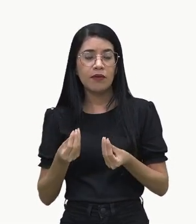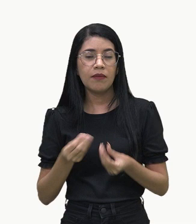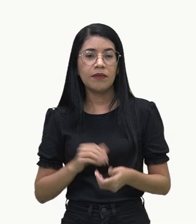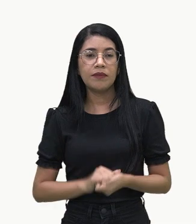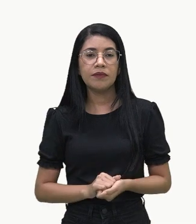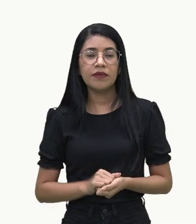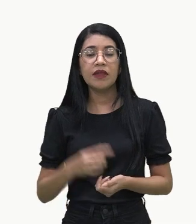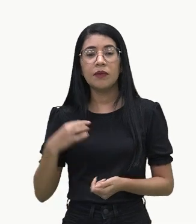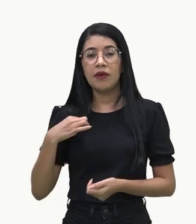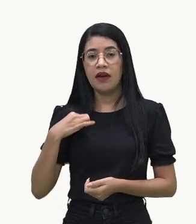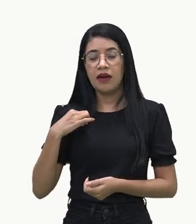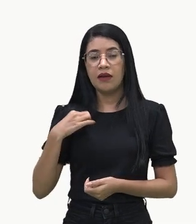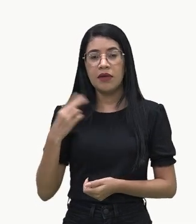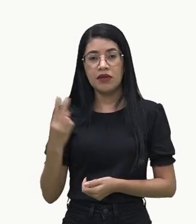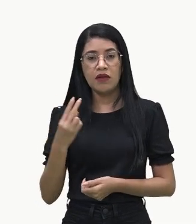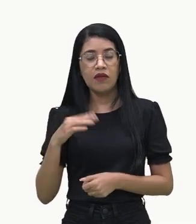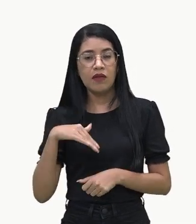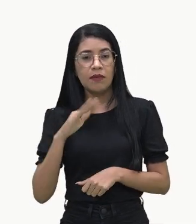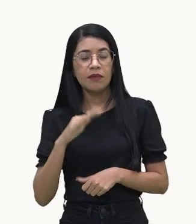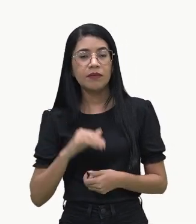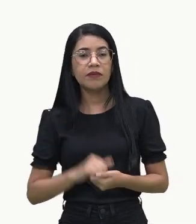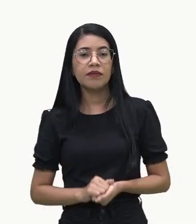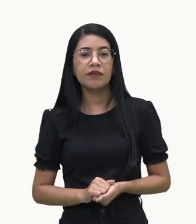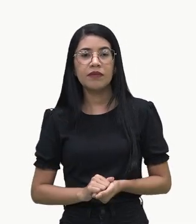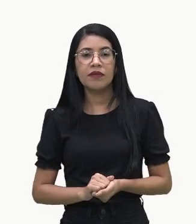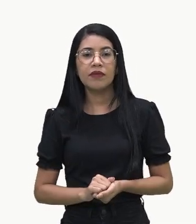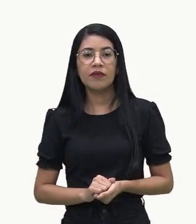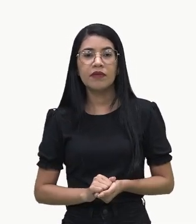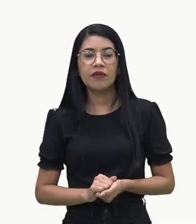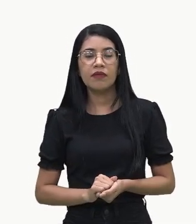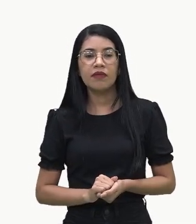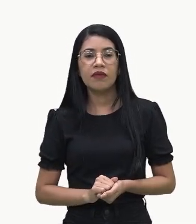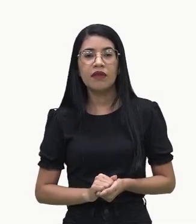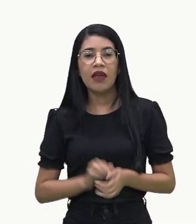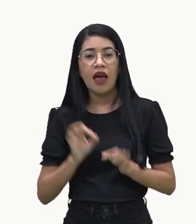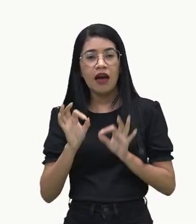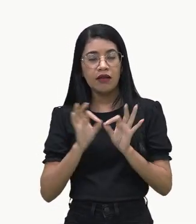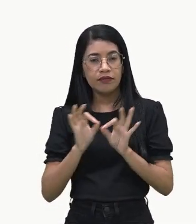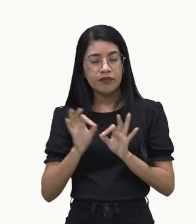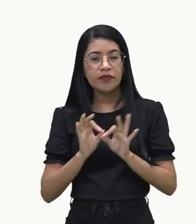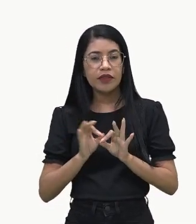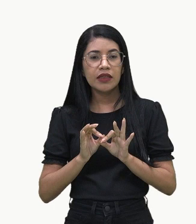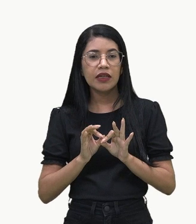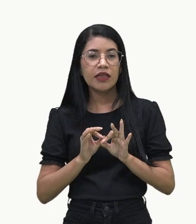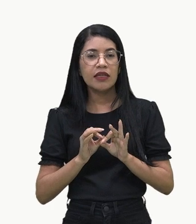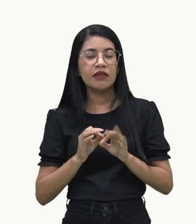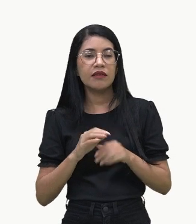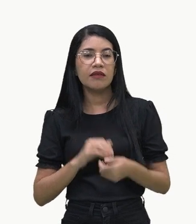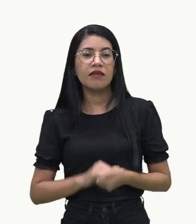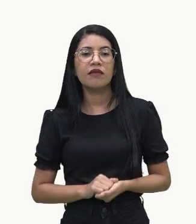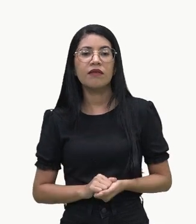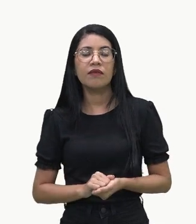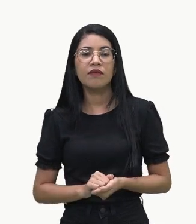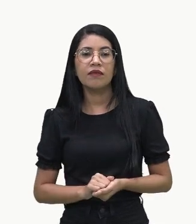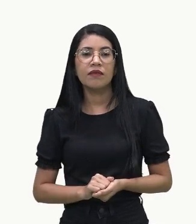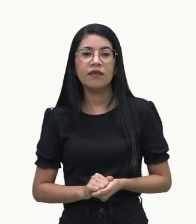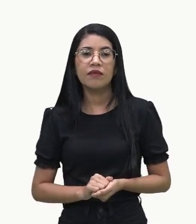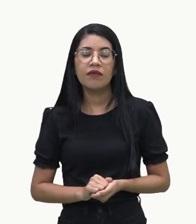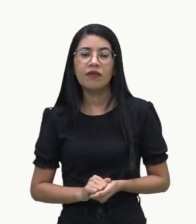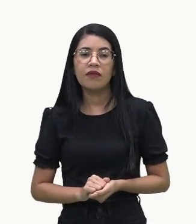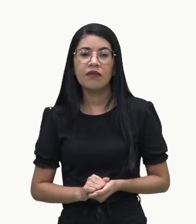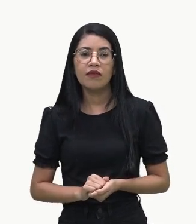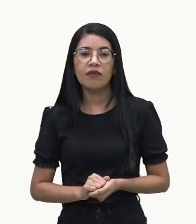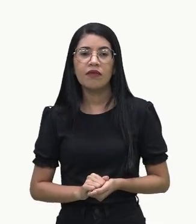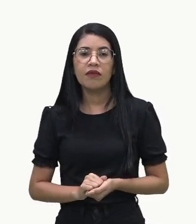camisa. Então, por isso, ela vai iniciar. E logo depois vem o valor da sandália. Então, montada aqui a